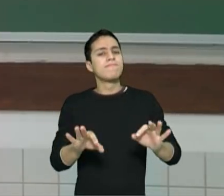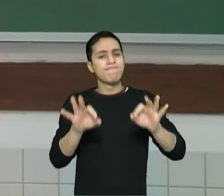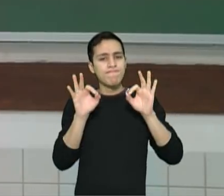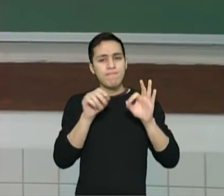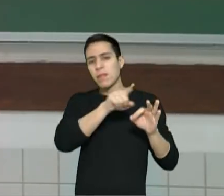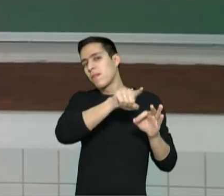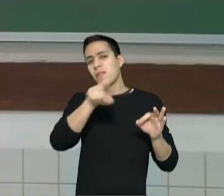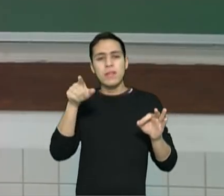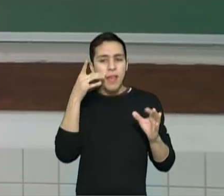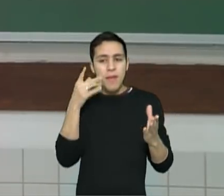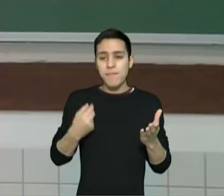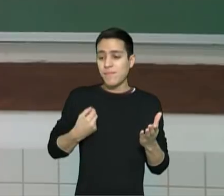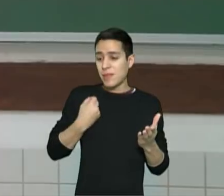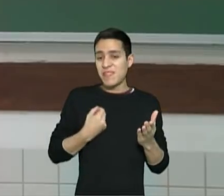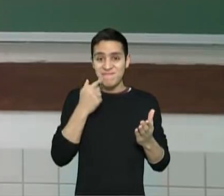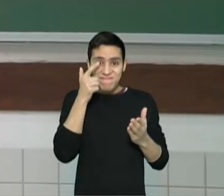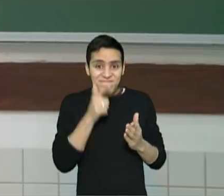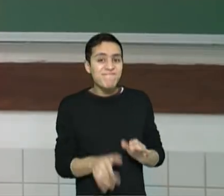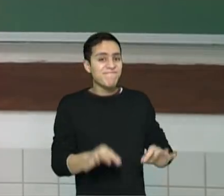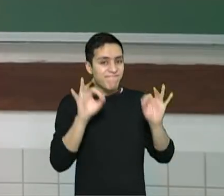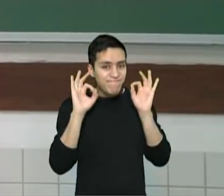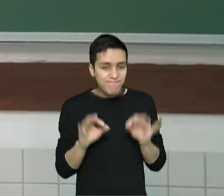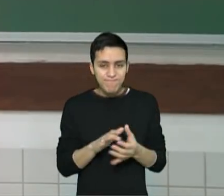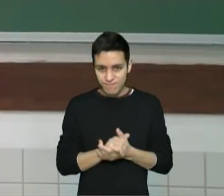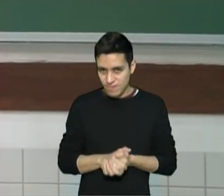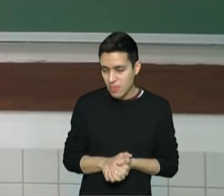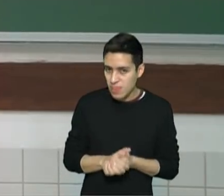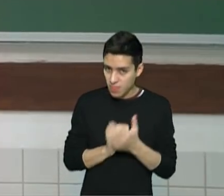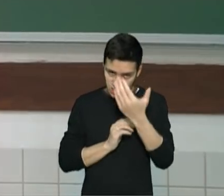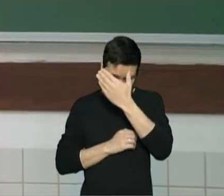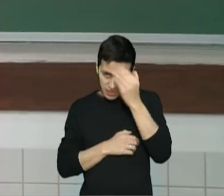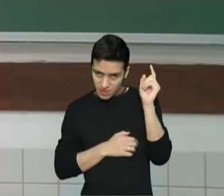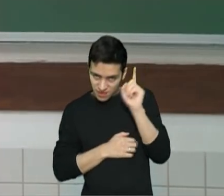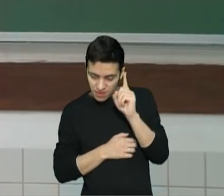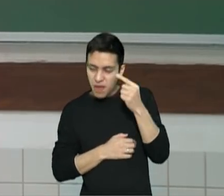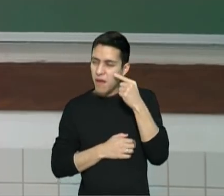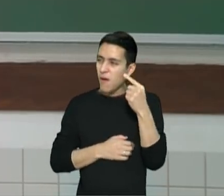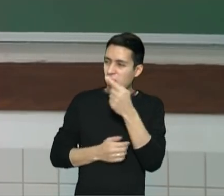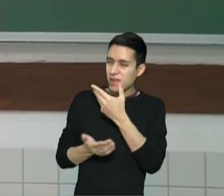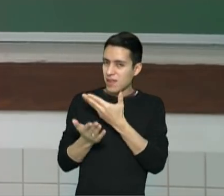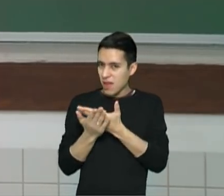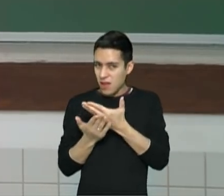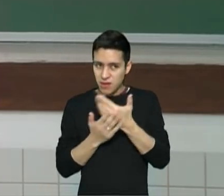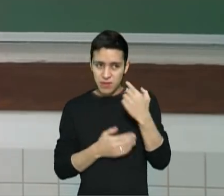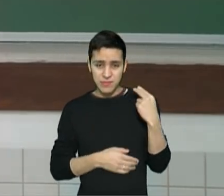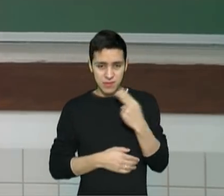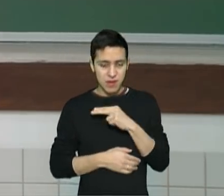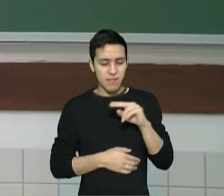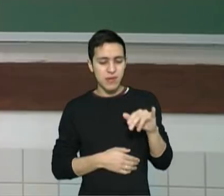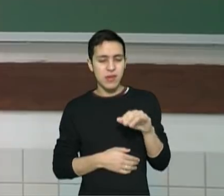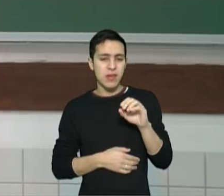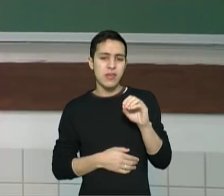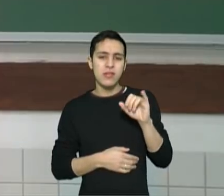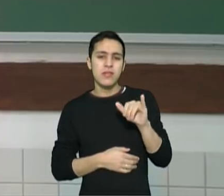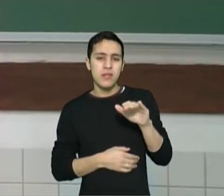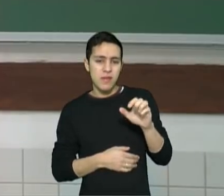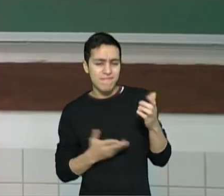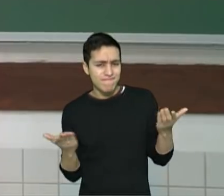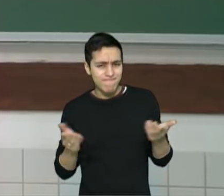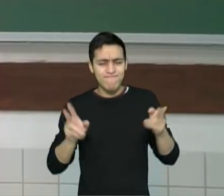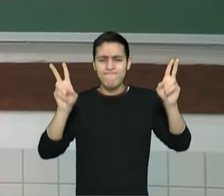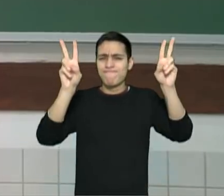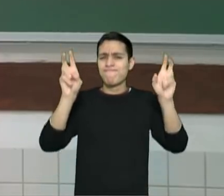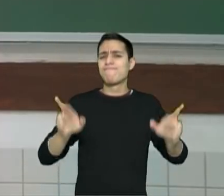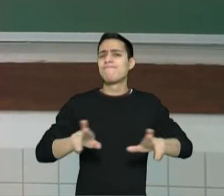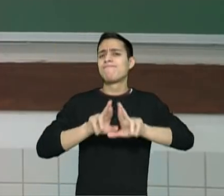sua presença garantida. Não esqueça. Vamos então para a nossa aula de geografia. Meu nome é Joyce e o tema de hoje é um tema bem peculiar. Nós